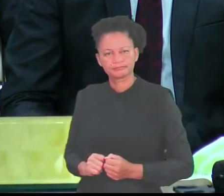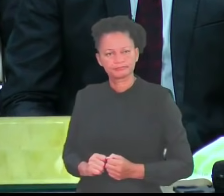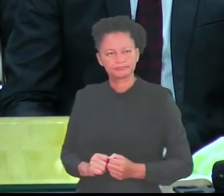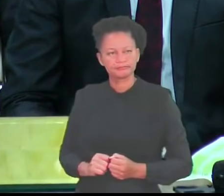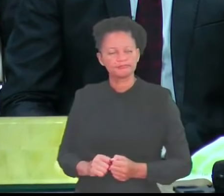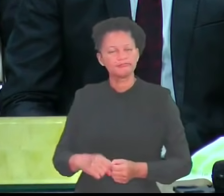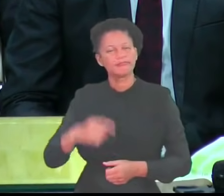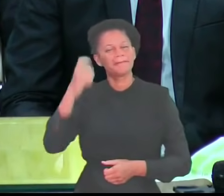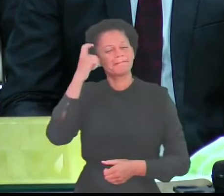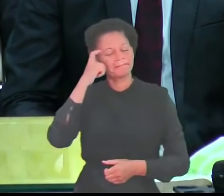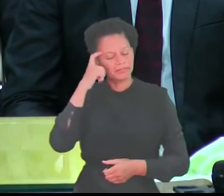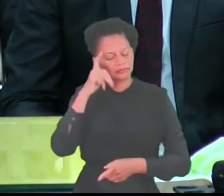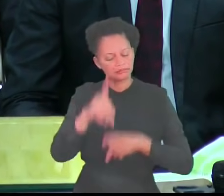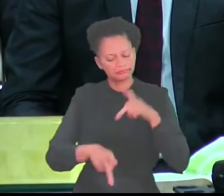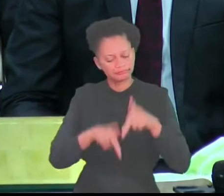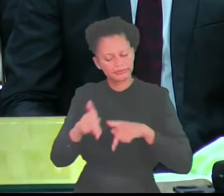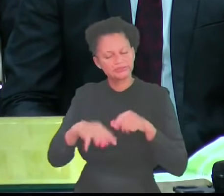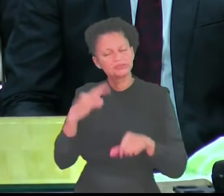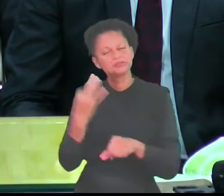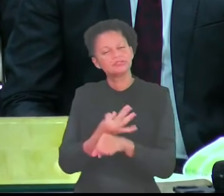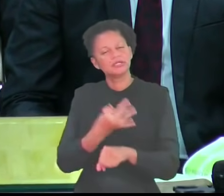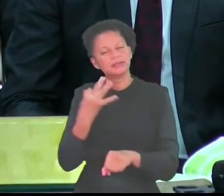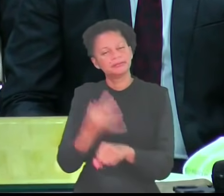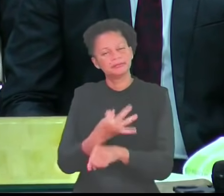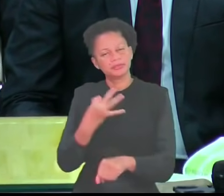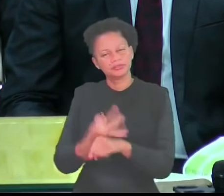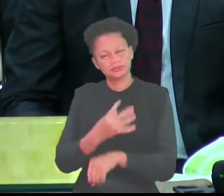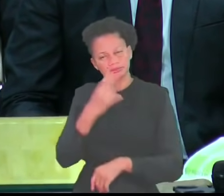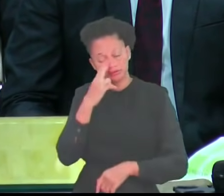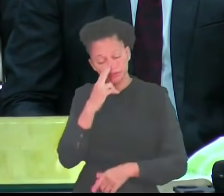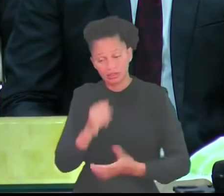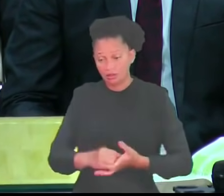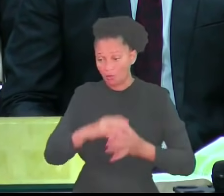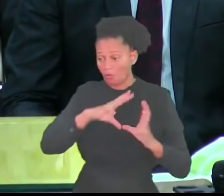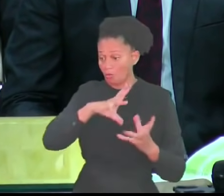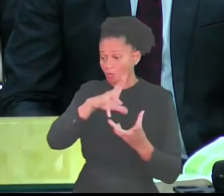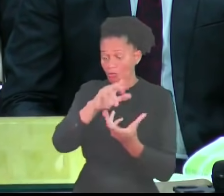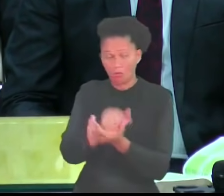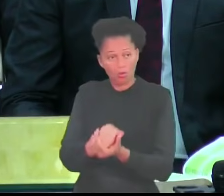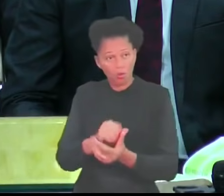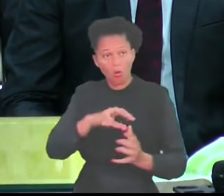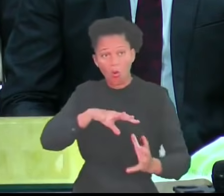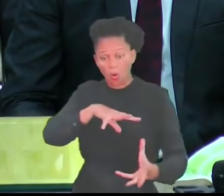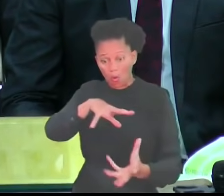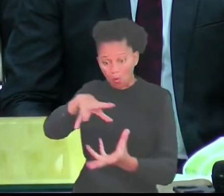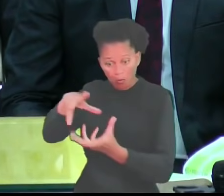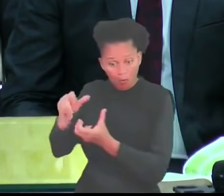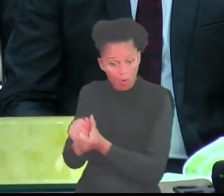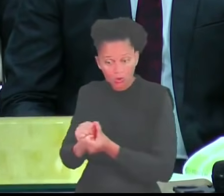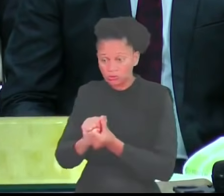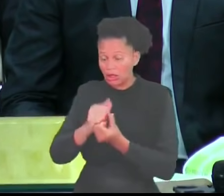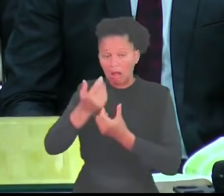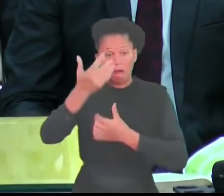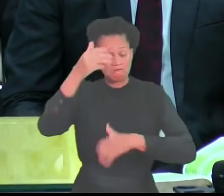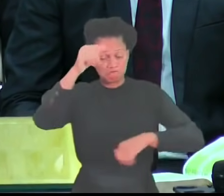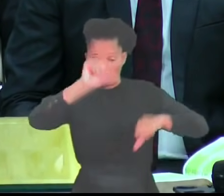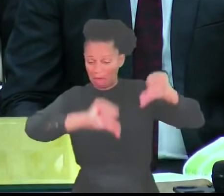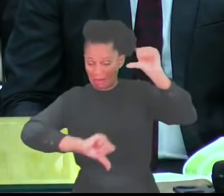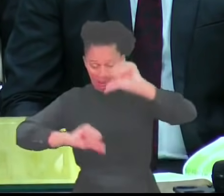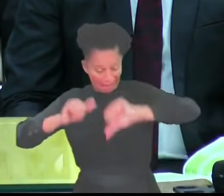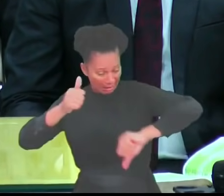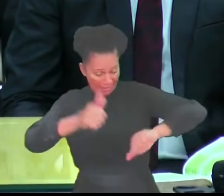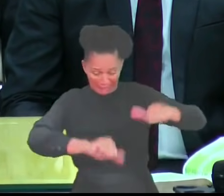Pense num povo teimoso, é crente. O mundo se acabando e eles fazendo covas. A